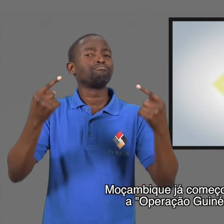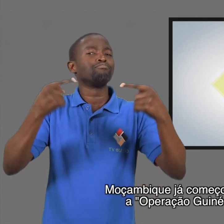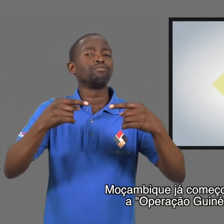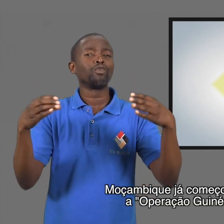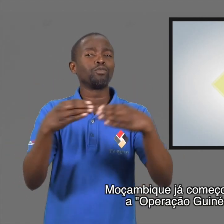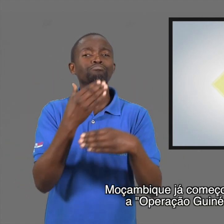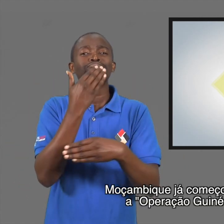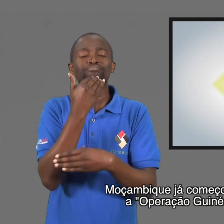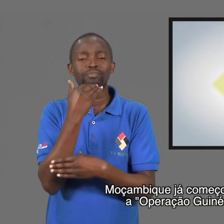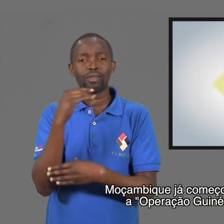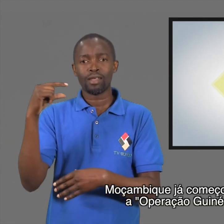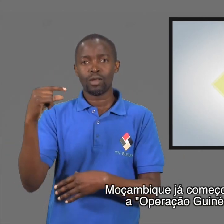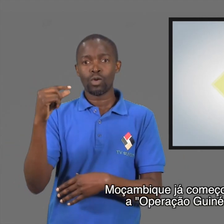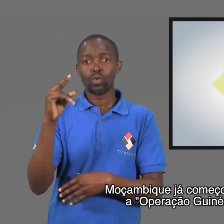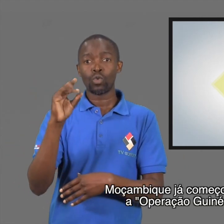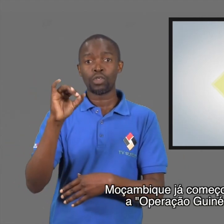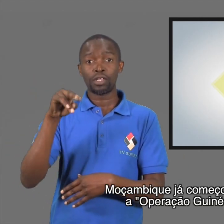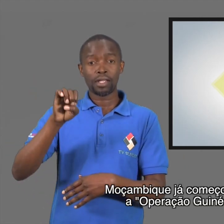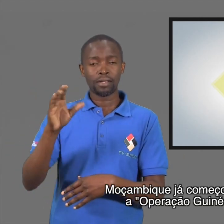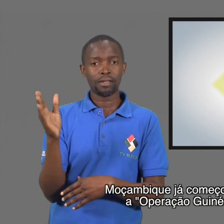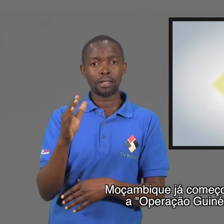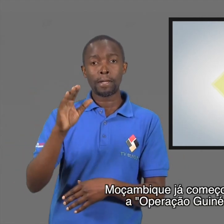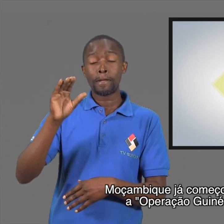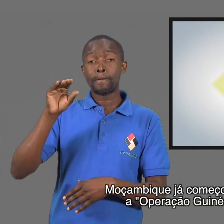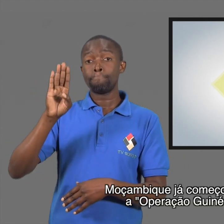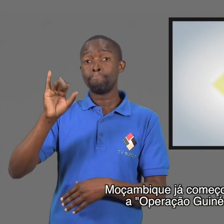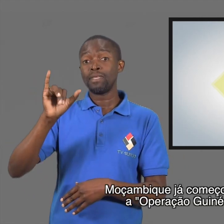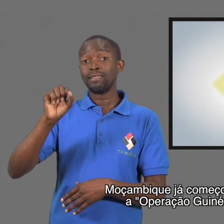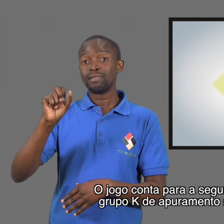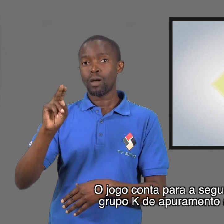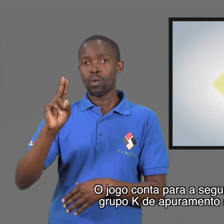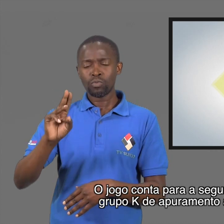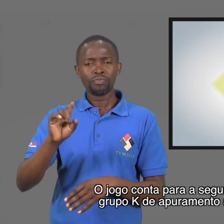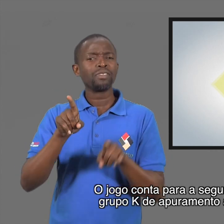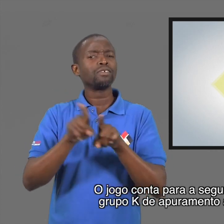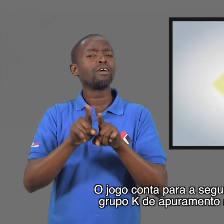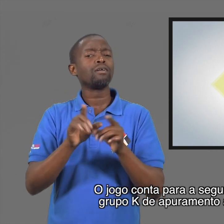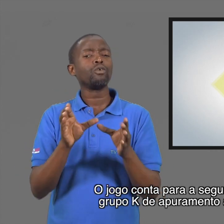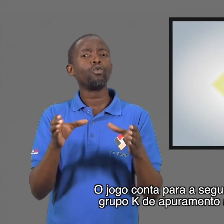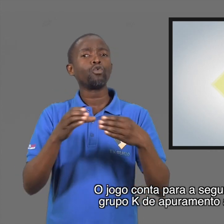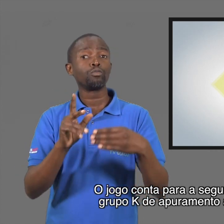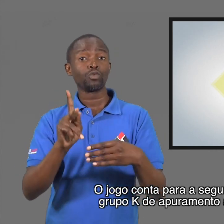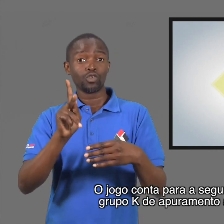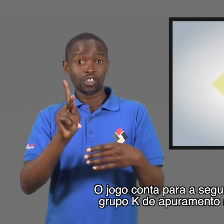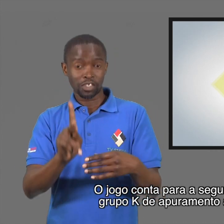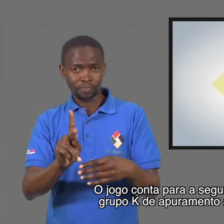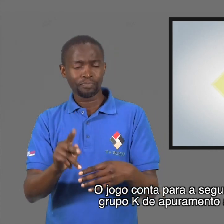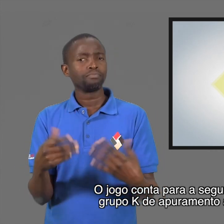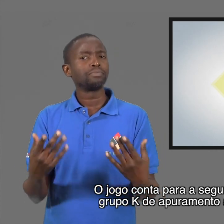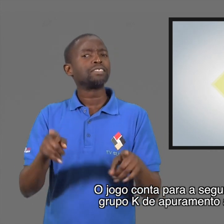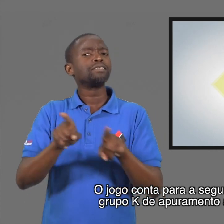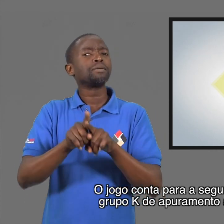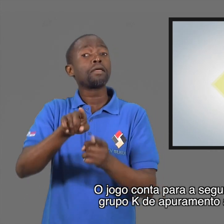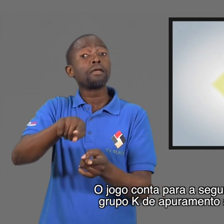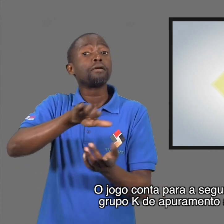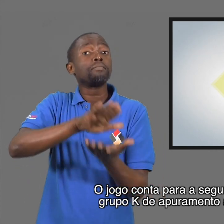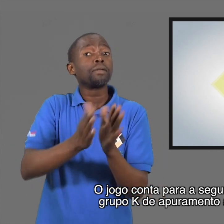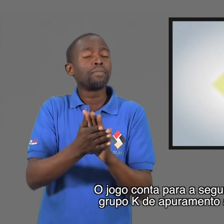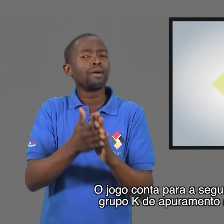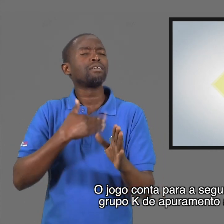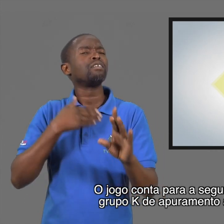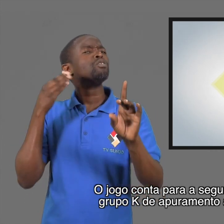Moçambique já começou a preparar a Operação Guiné-Bissau. O jogo conta para a 2ª jornada do Grupo Kappa,